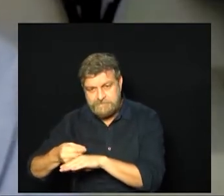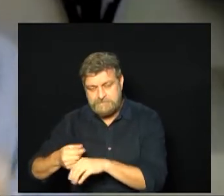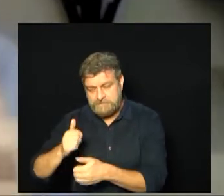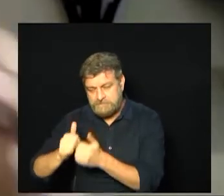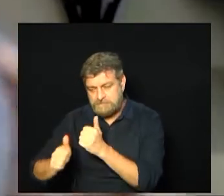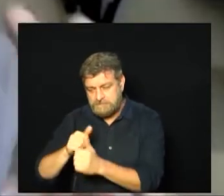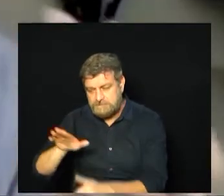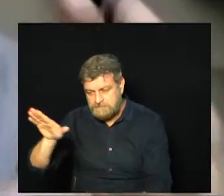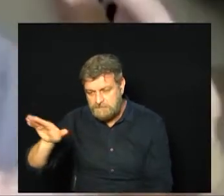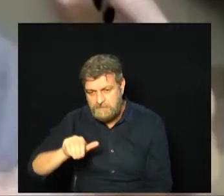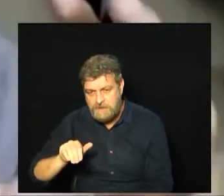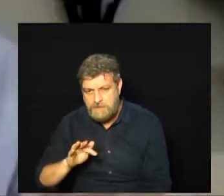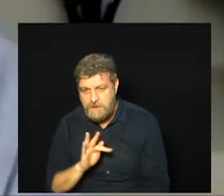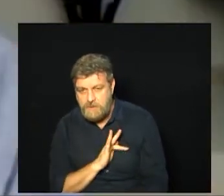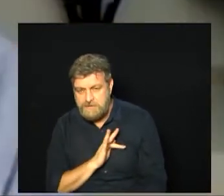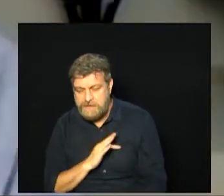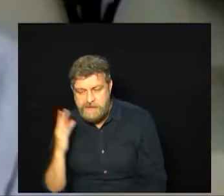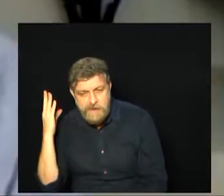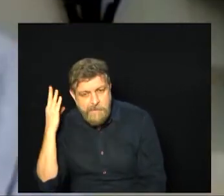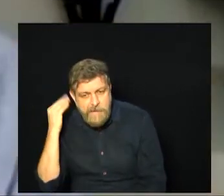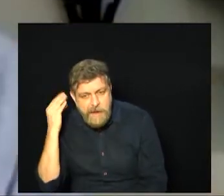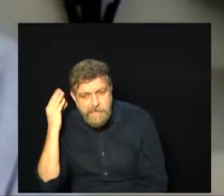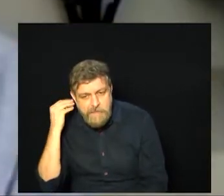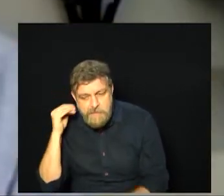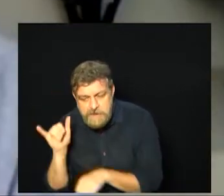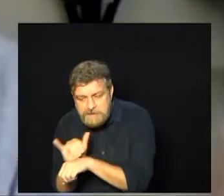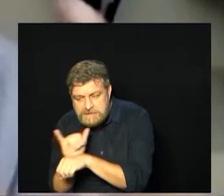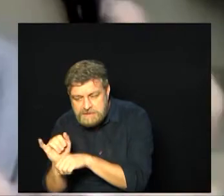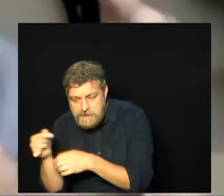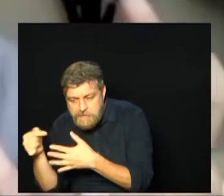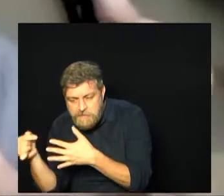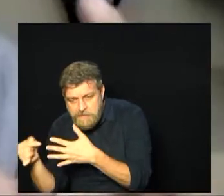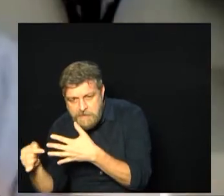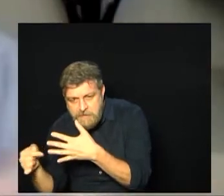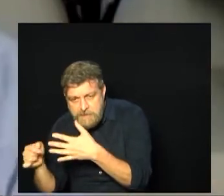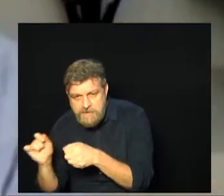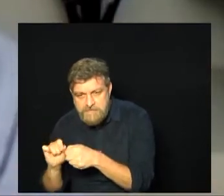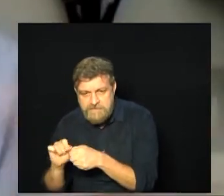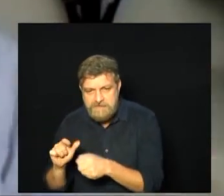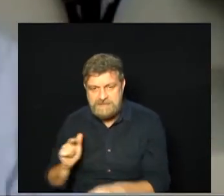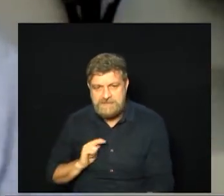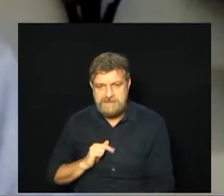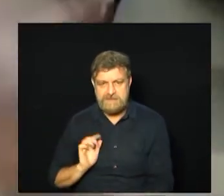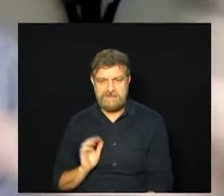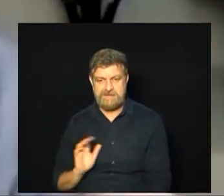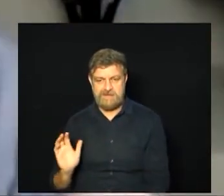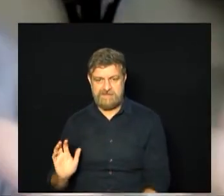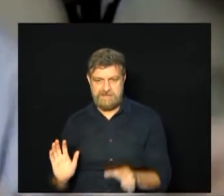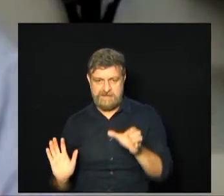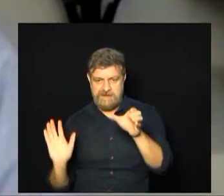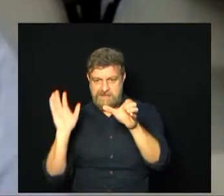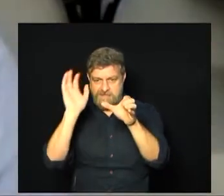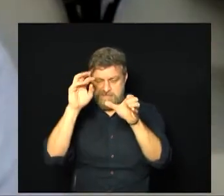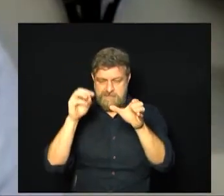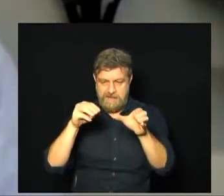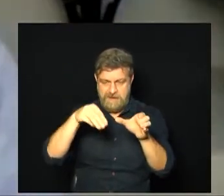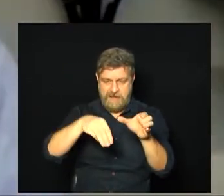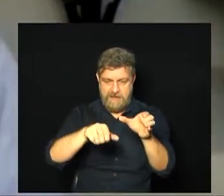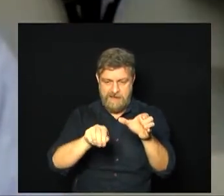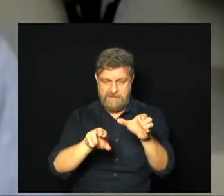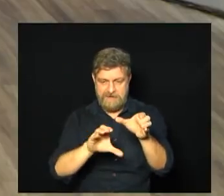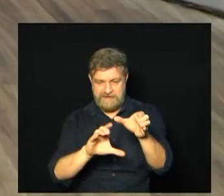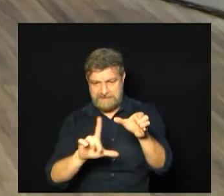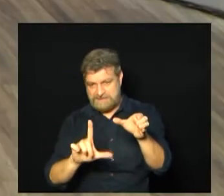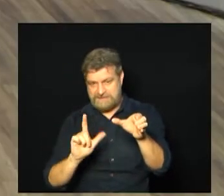Ari Vidal e começa a traçar uma estratégia aqui, começa a arremessar de 3, e aí Marcel e Oscar arrebentaram no jogo, o Brasil